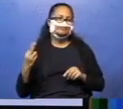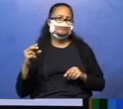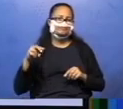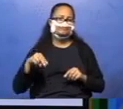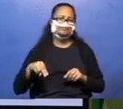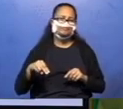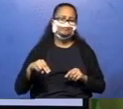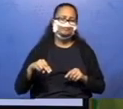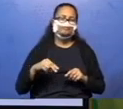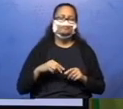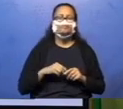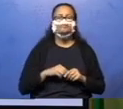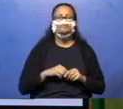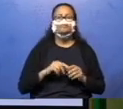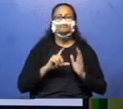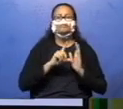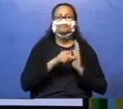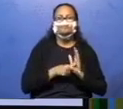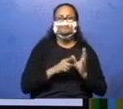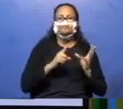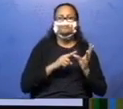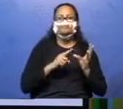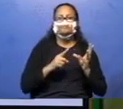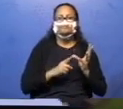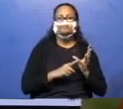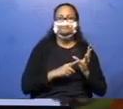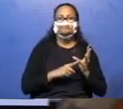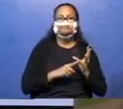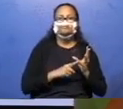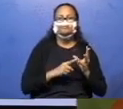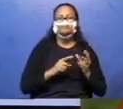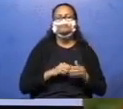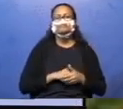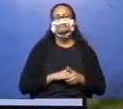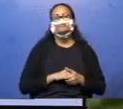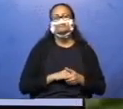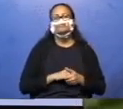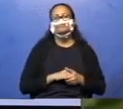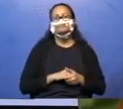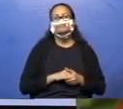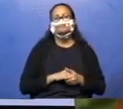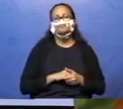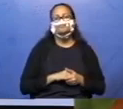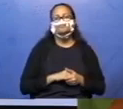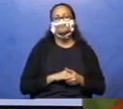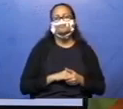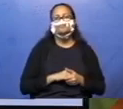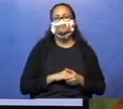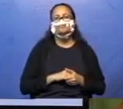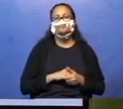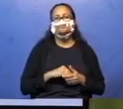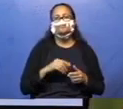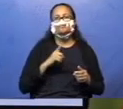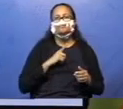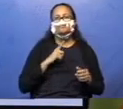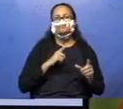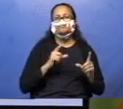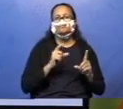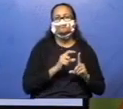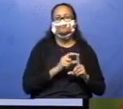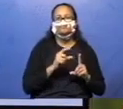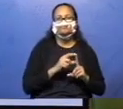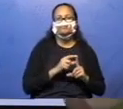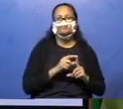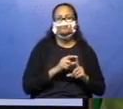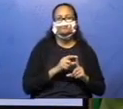N depois da vogal em destaque. Vamos lá? Então, aqui nós vamos ter as palavras com uma